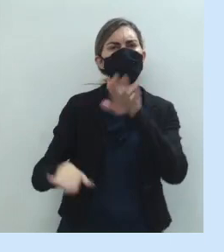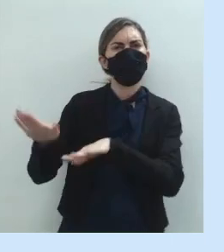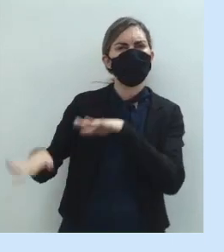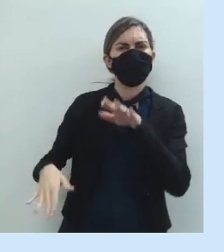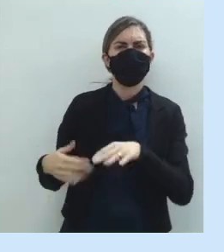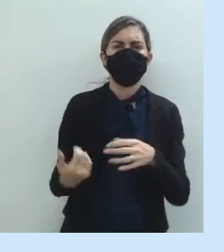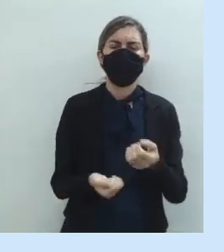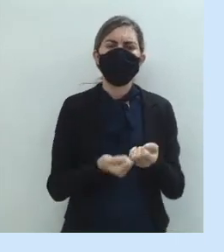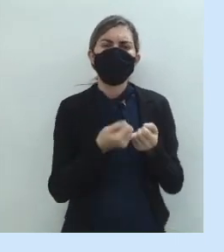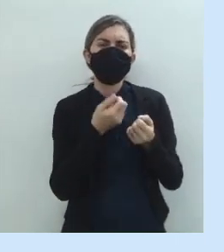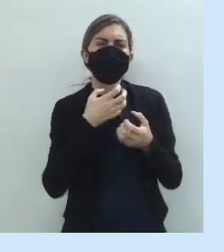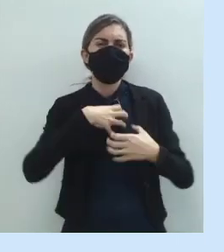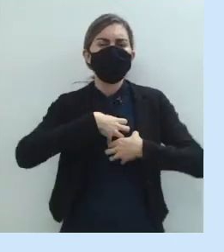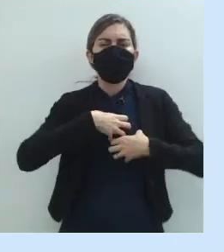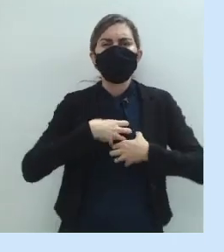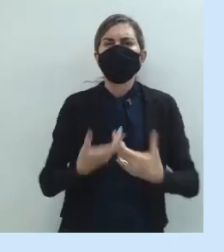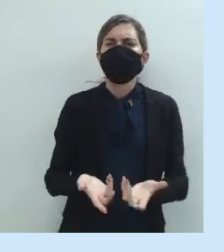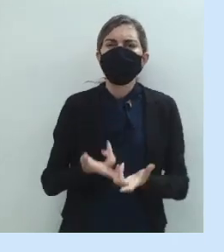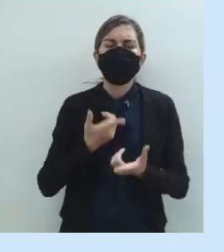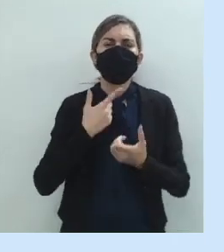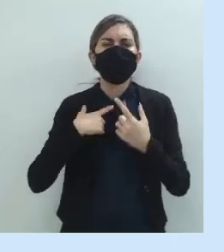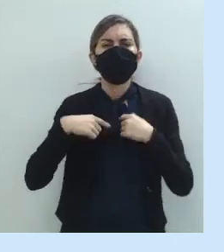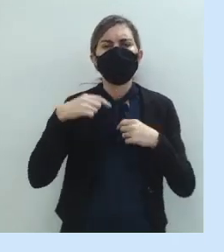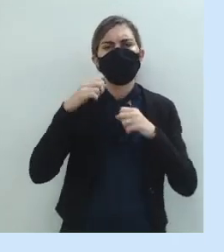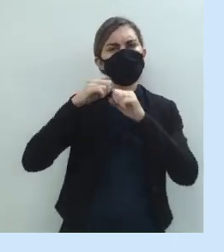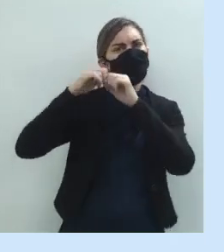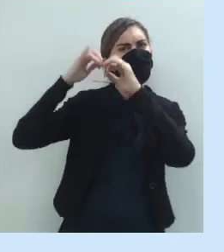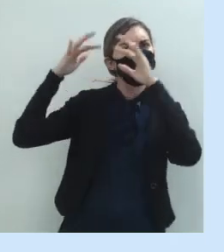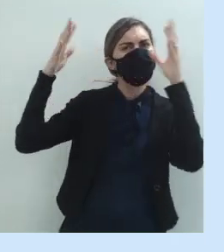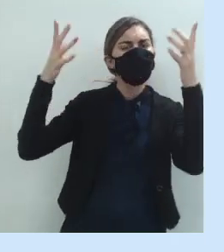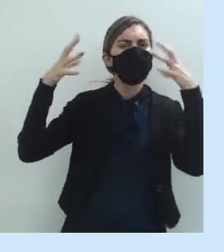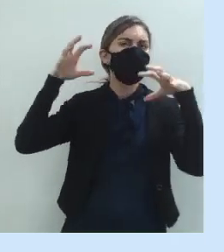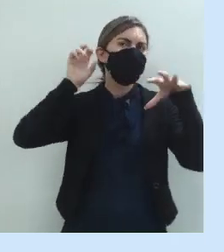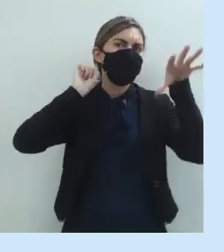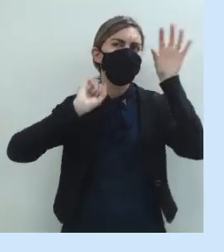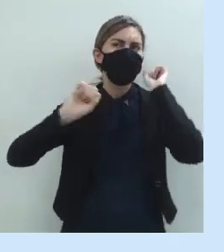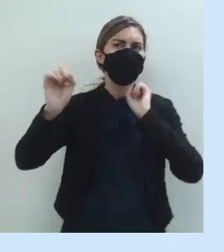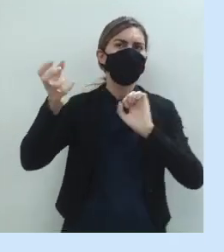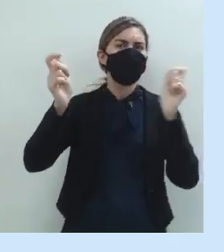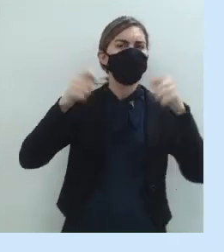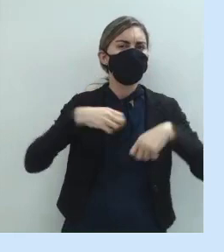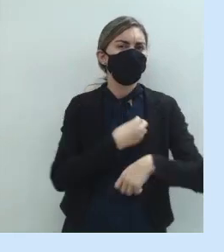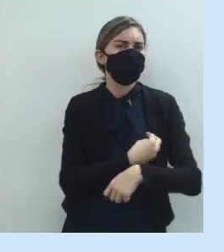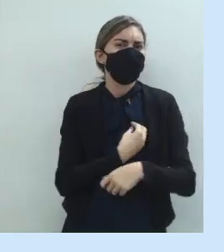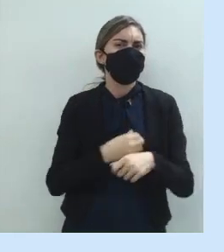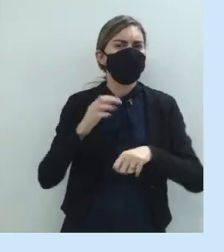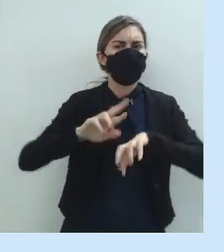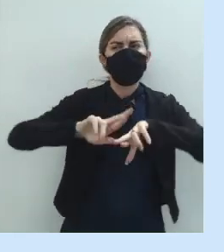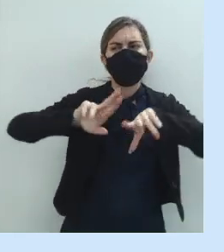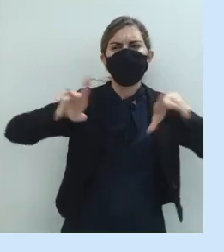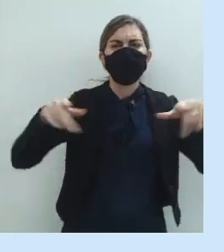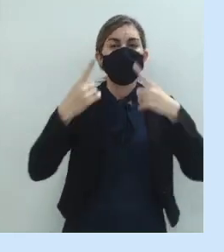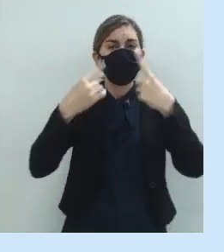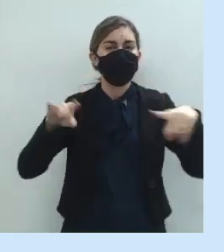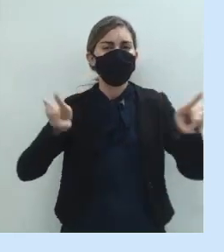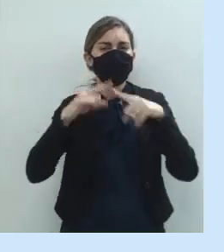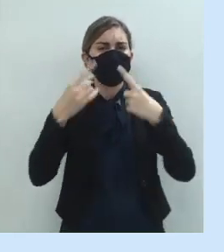de aguçar os sentidos para além dos ouvidos e viver possibilidades diversas na